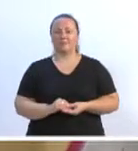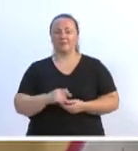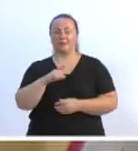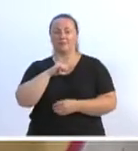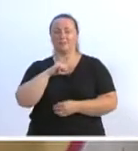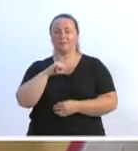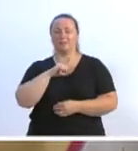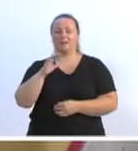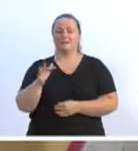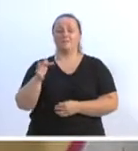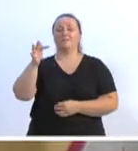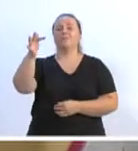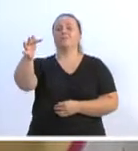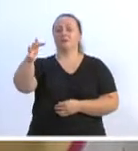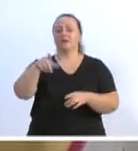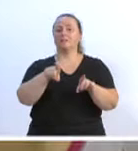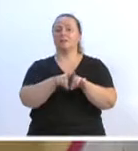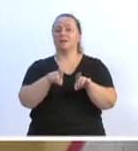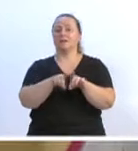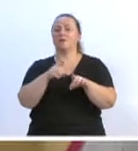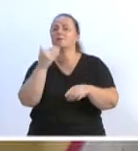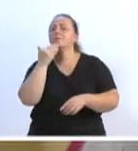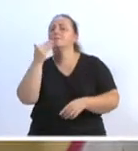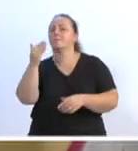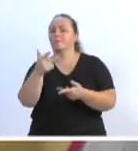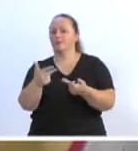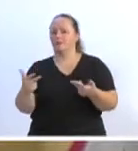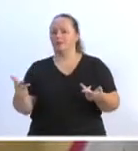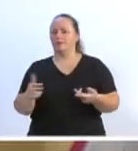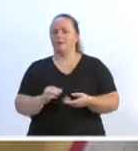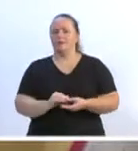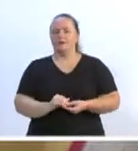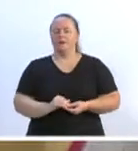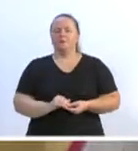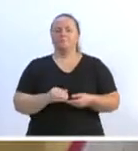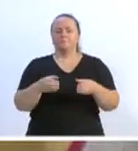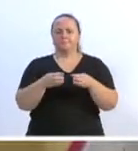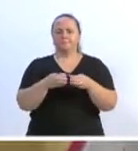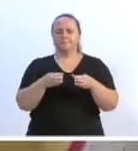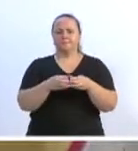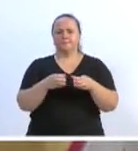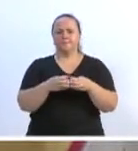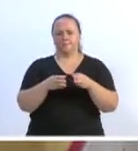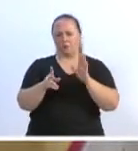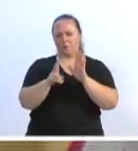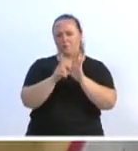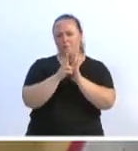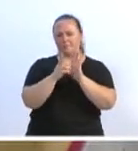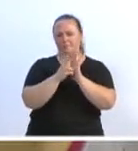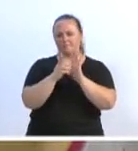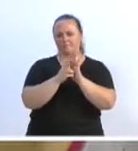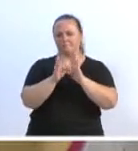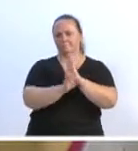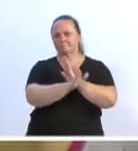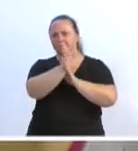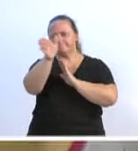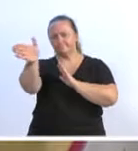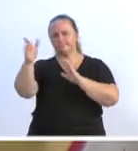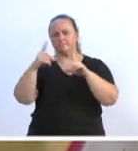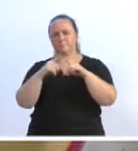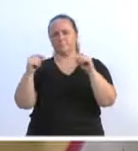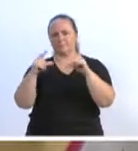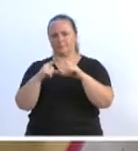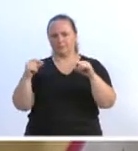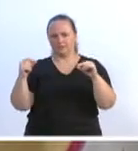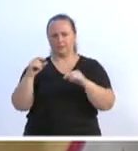federal o a comitiva indígena foi até brasília conversar com o antigo ministro